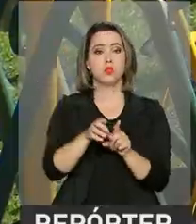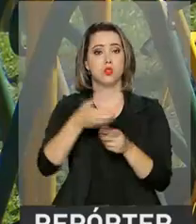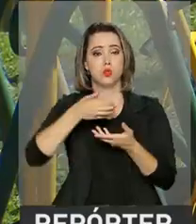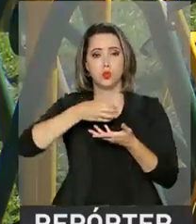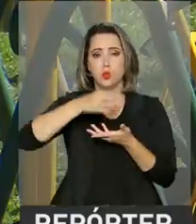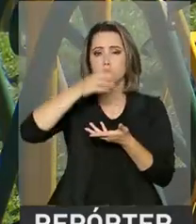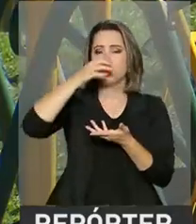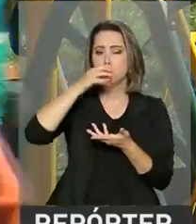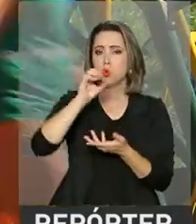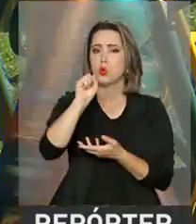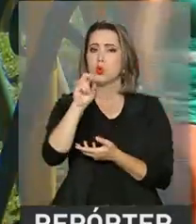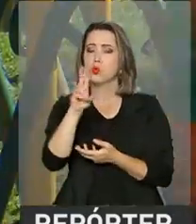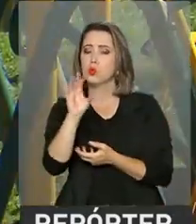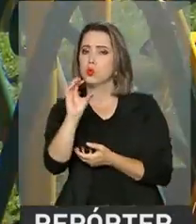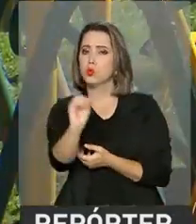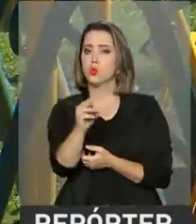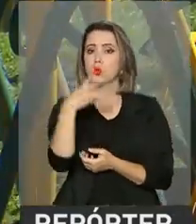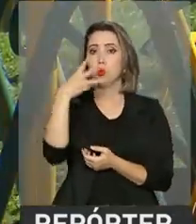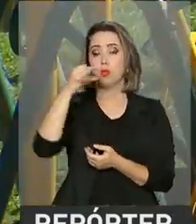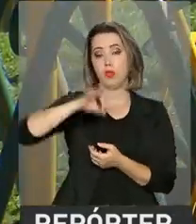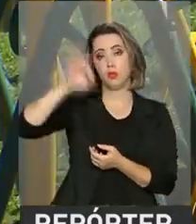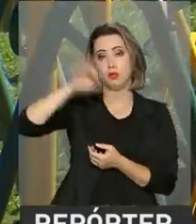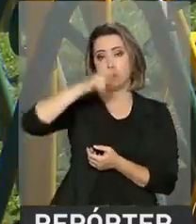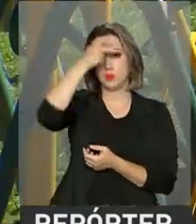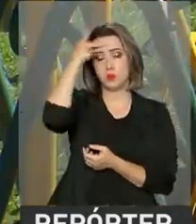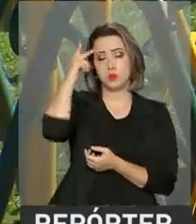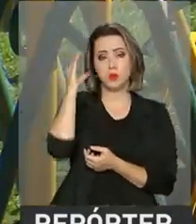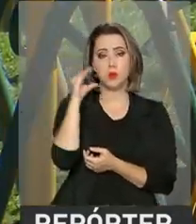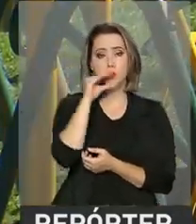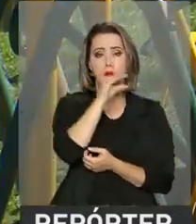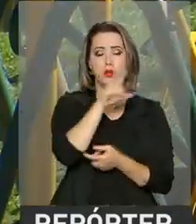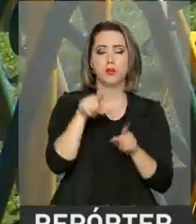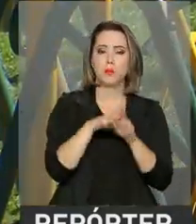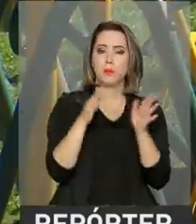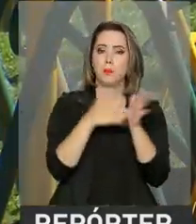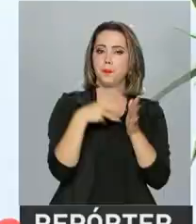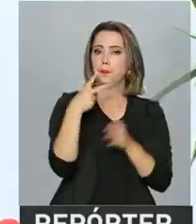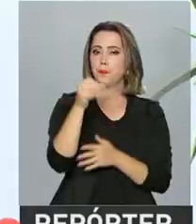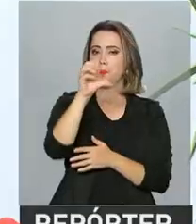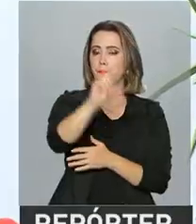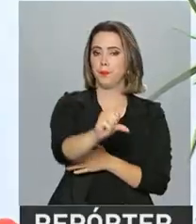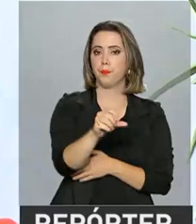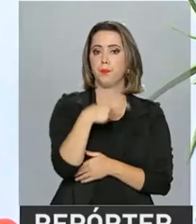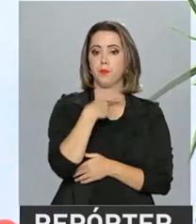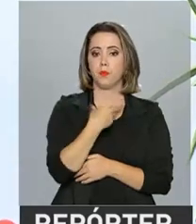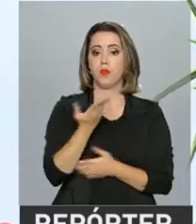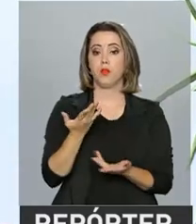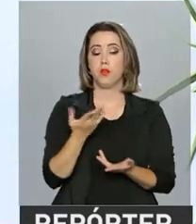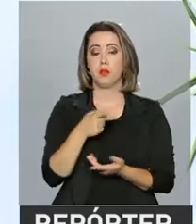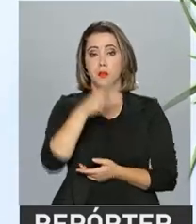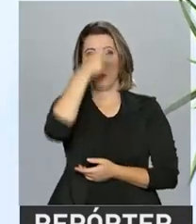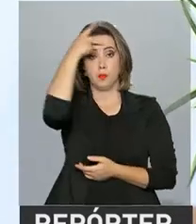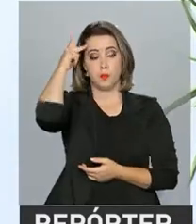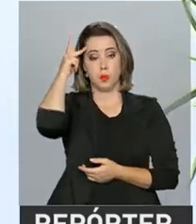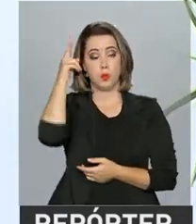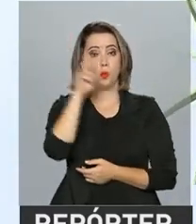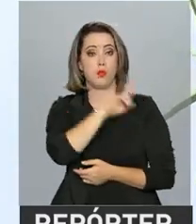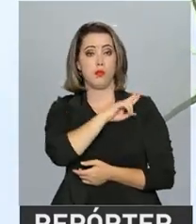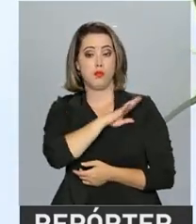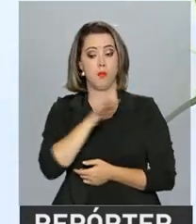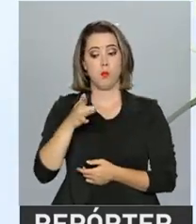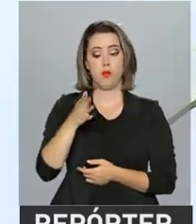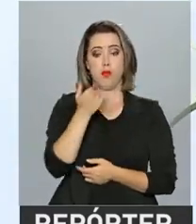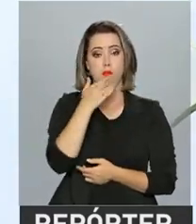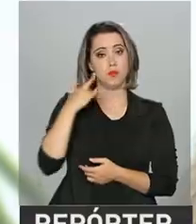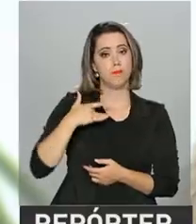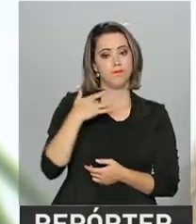em pelo menos 30% na população adulta até 2019. A nutricionista Betânia explica como é